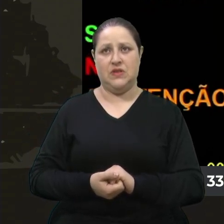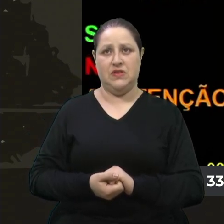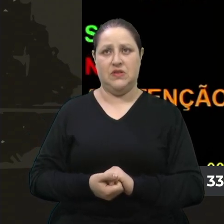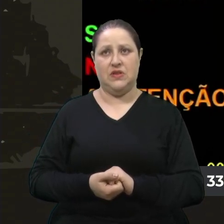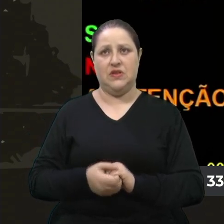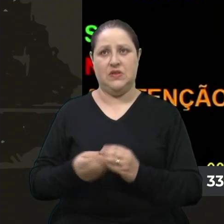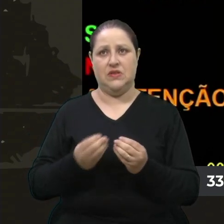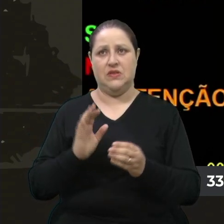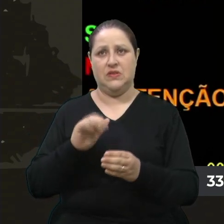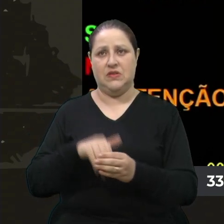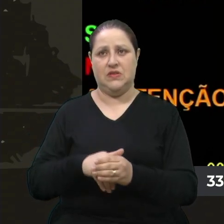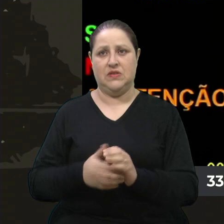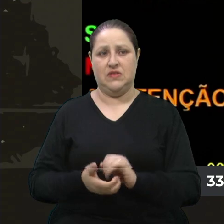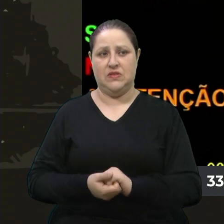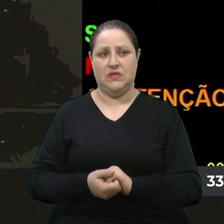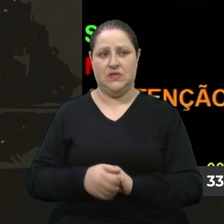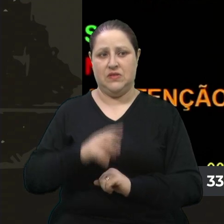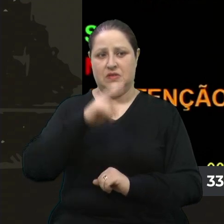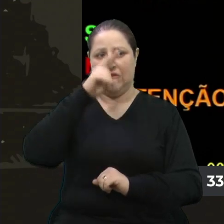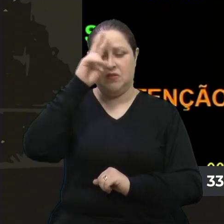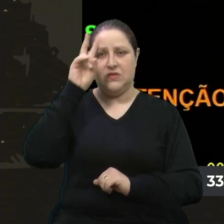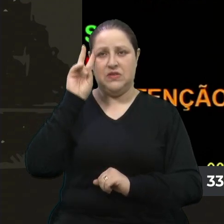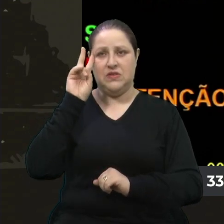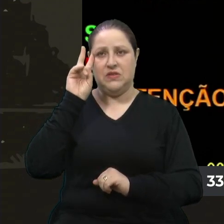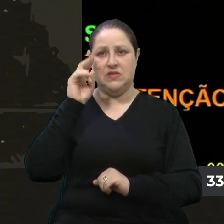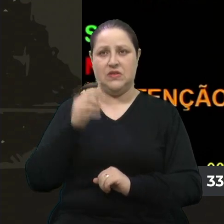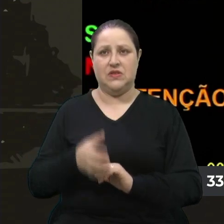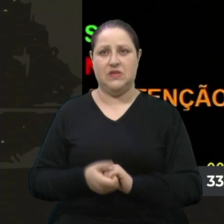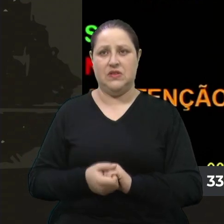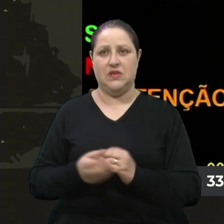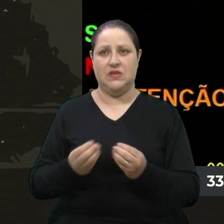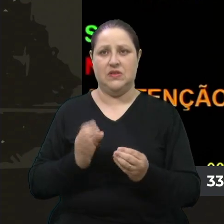Vereador Velocino Ex, como vota?